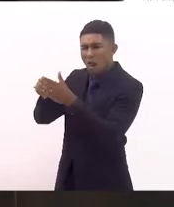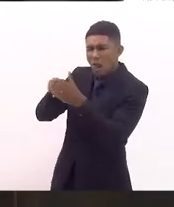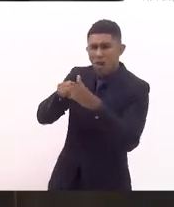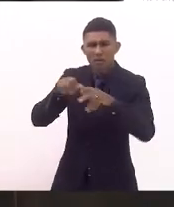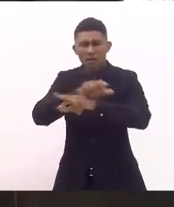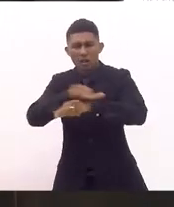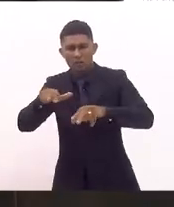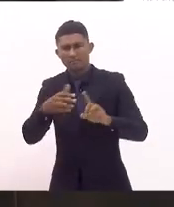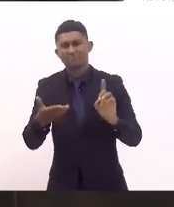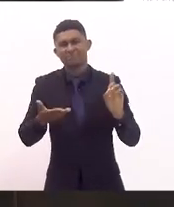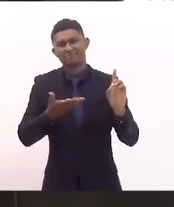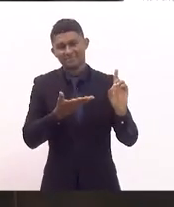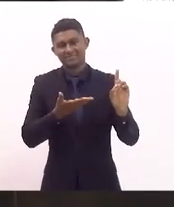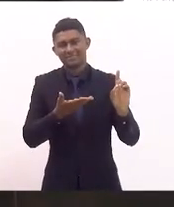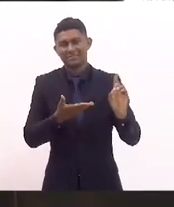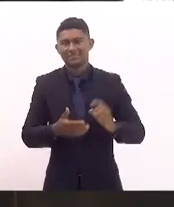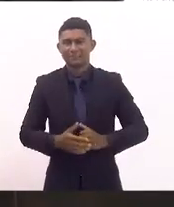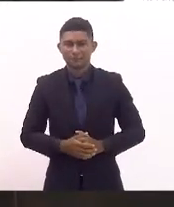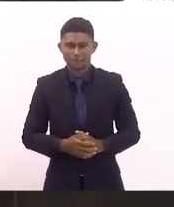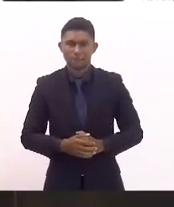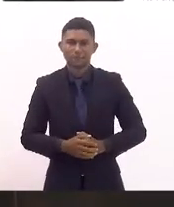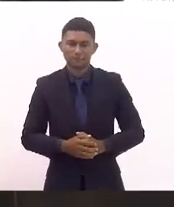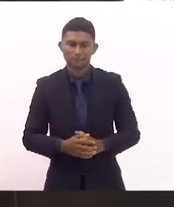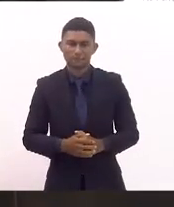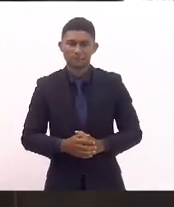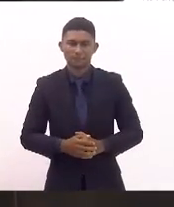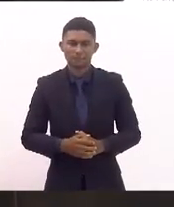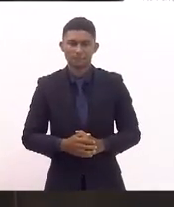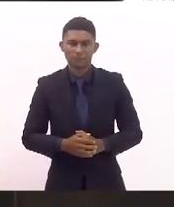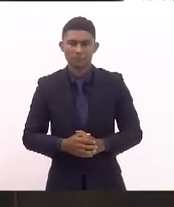agora? Fazer aqui ou mais?